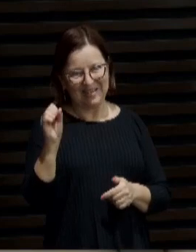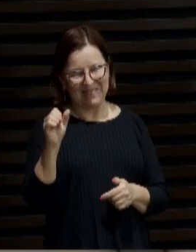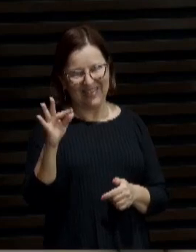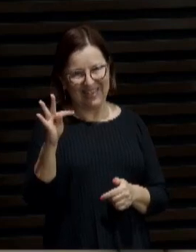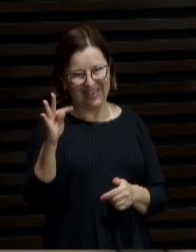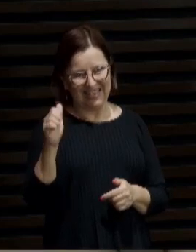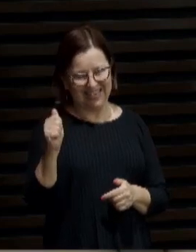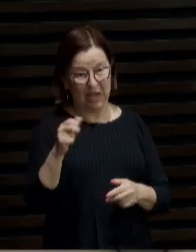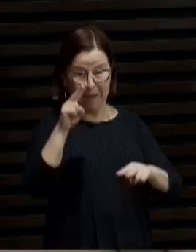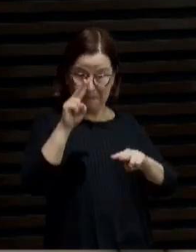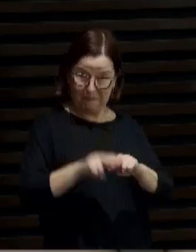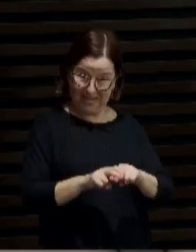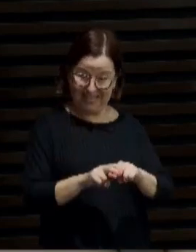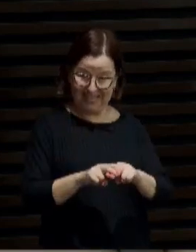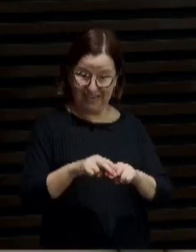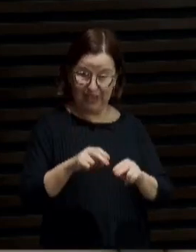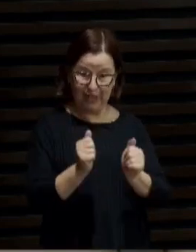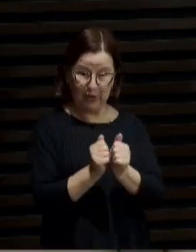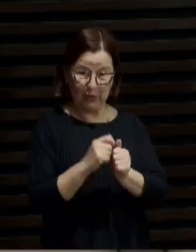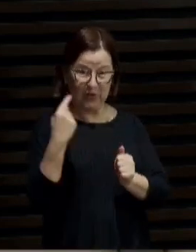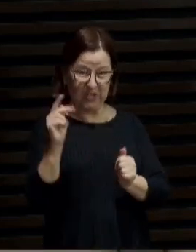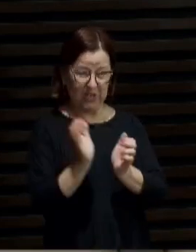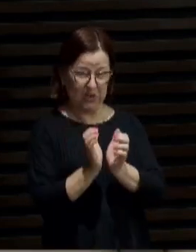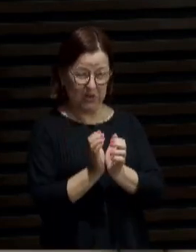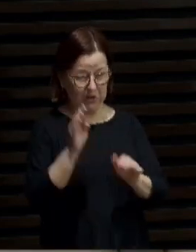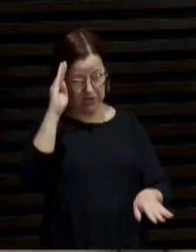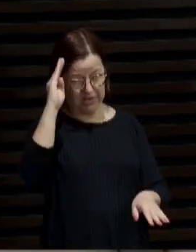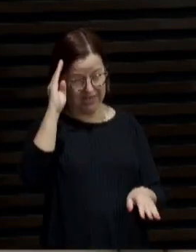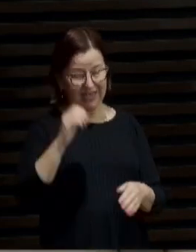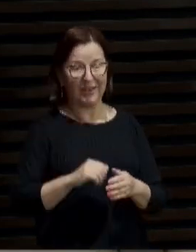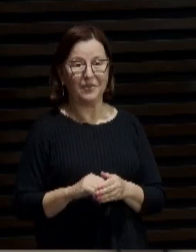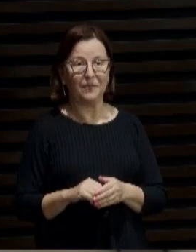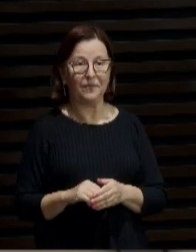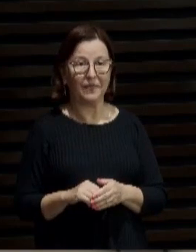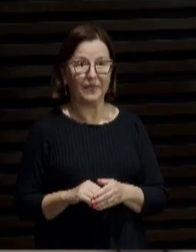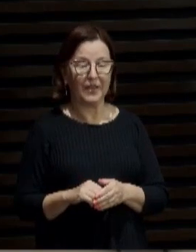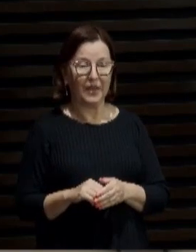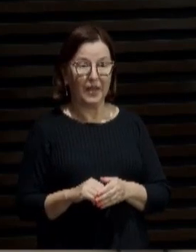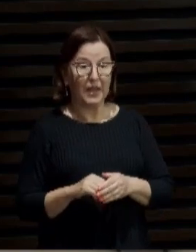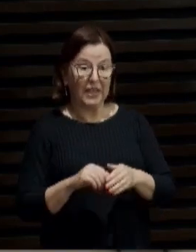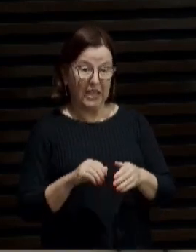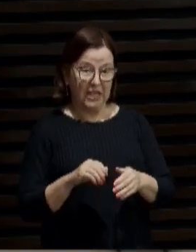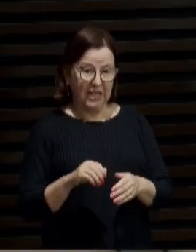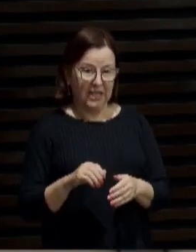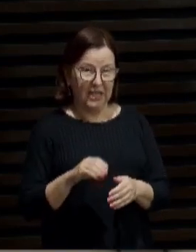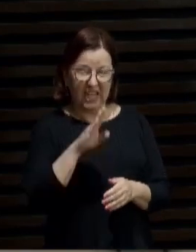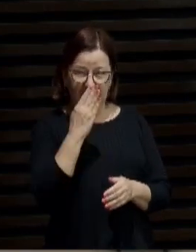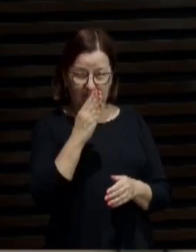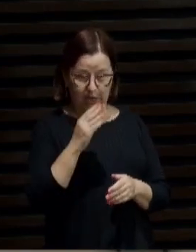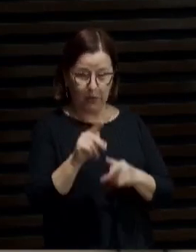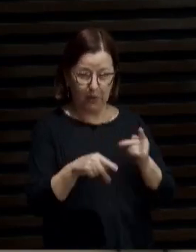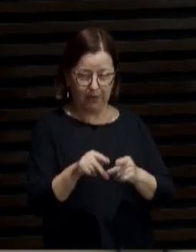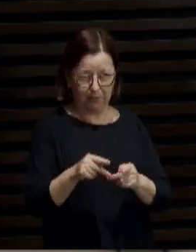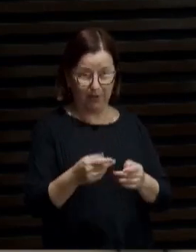feitos diante dela seduziu, olha a palavra, seduziu, aqueles que receberam a marca da besta e eram os adoradores da